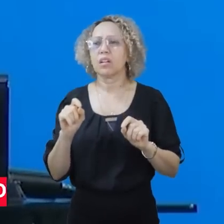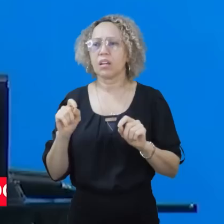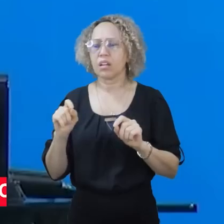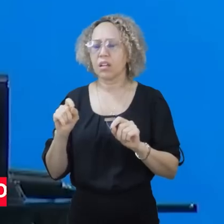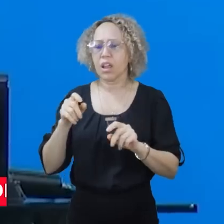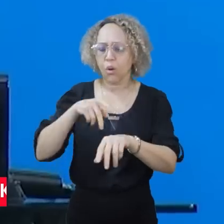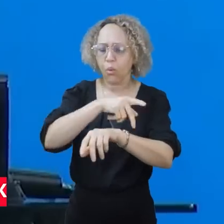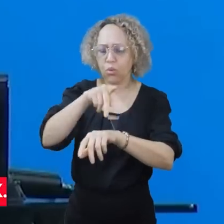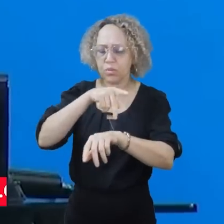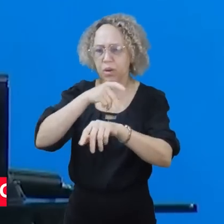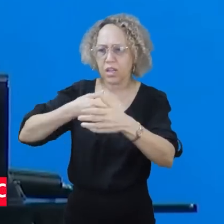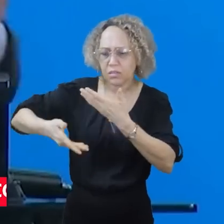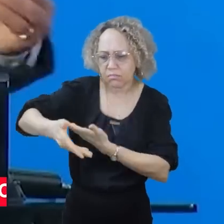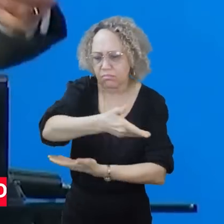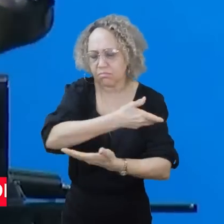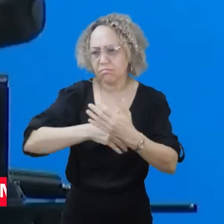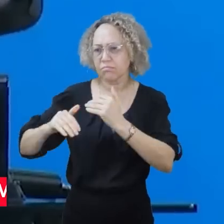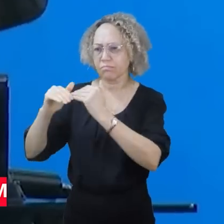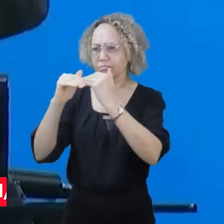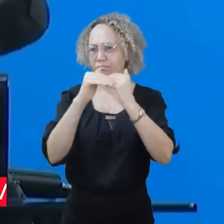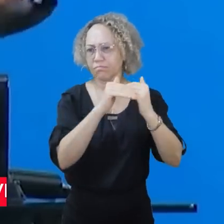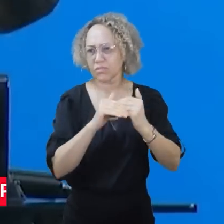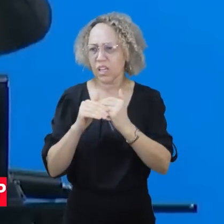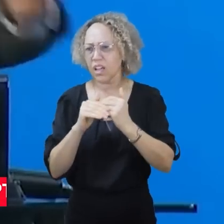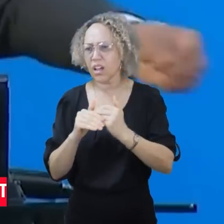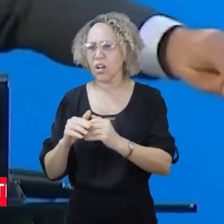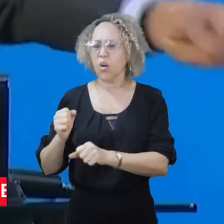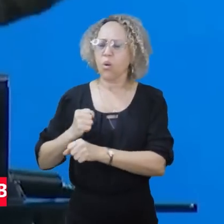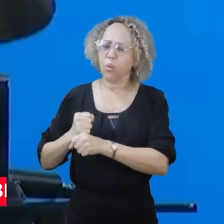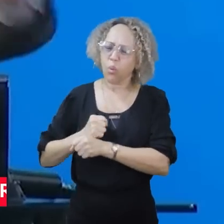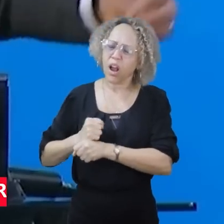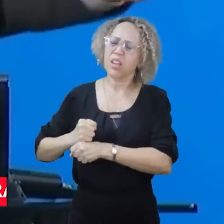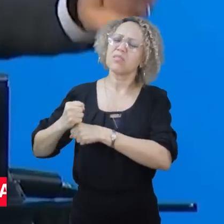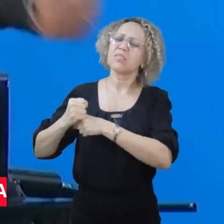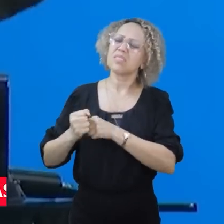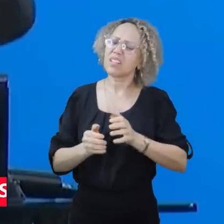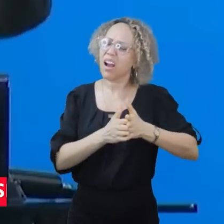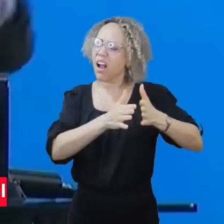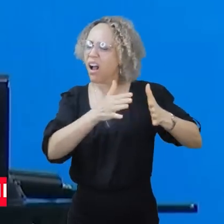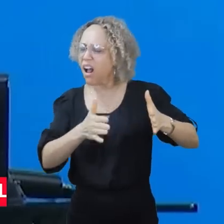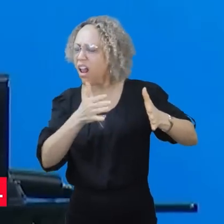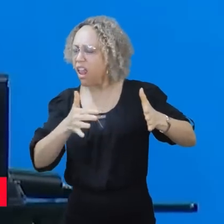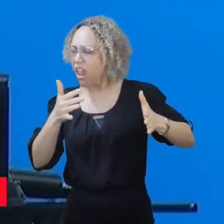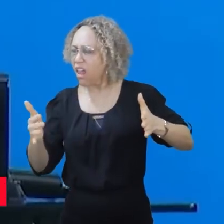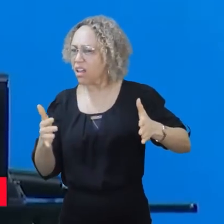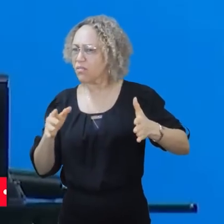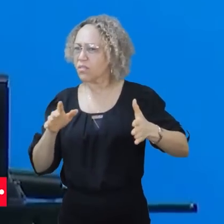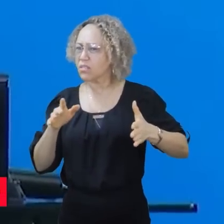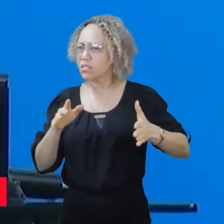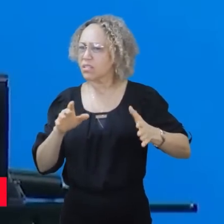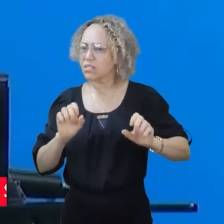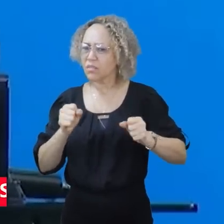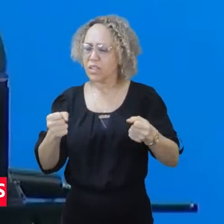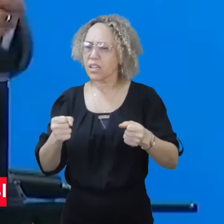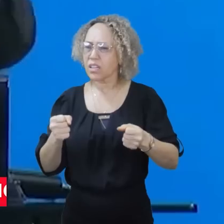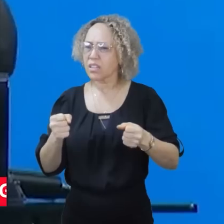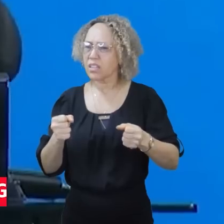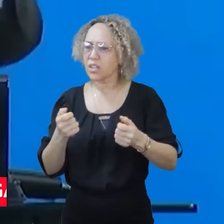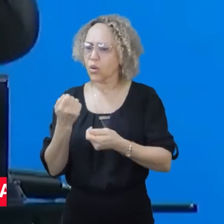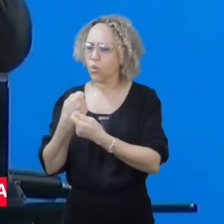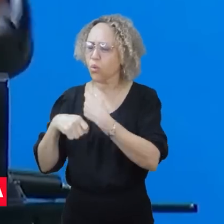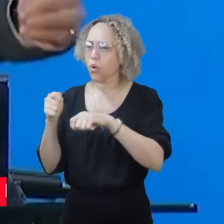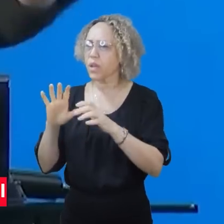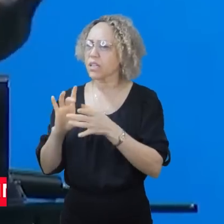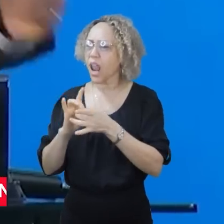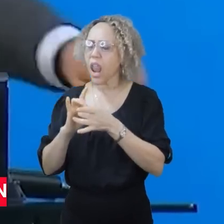multilateralismo. Quantos anos vocês passaram ouvindo que era preciso defender o livre comércio? Quantos anos vocês